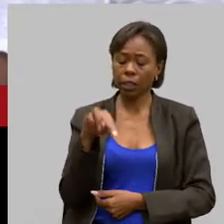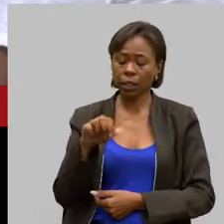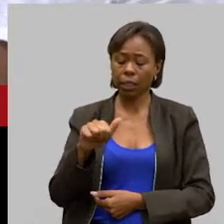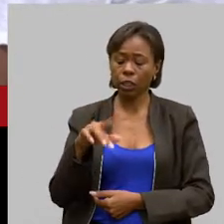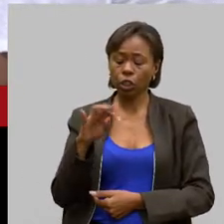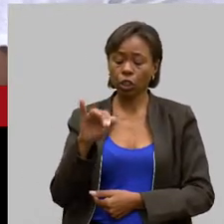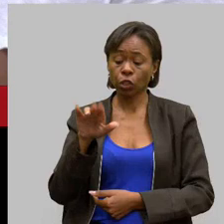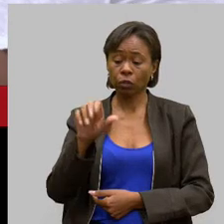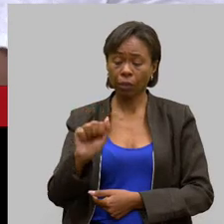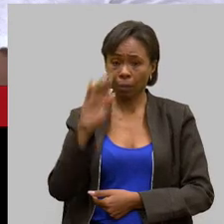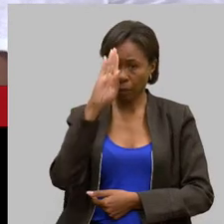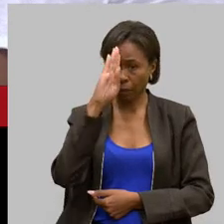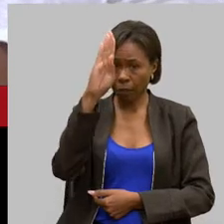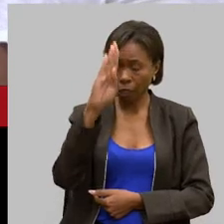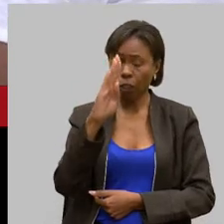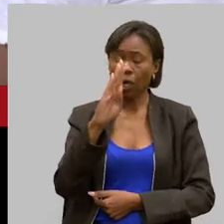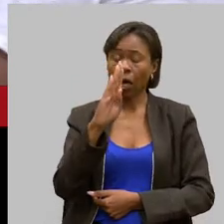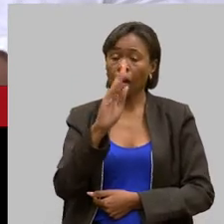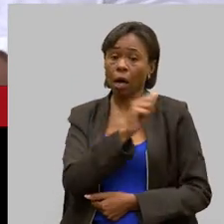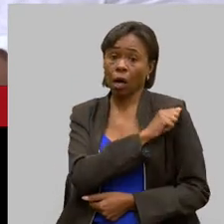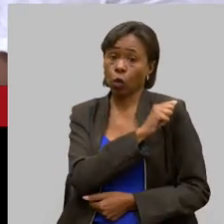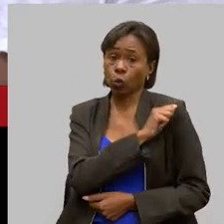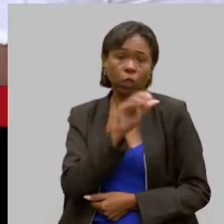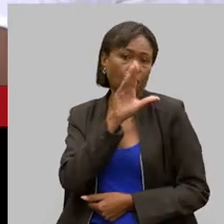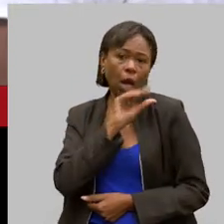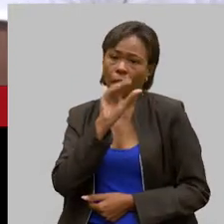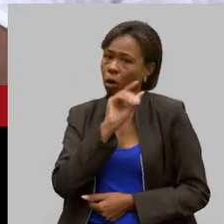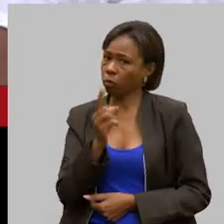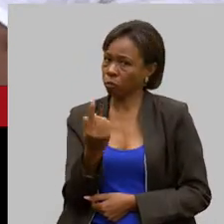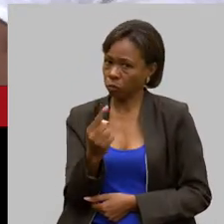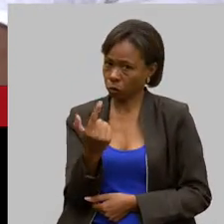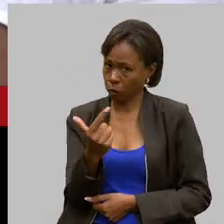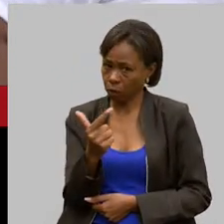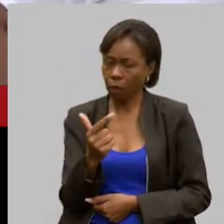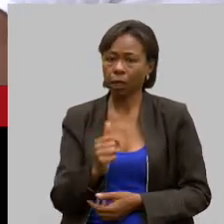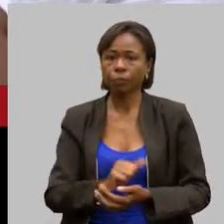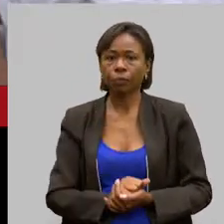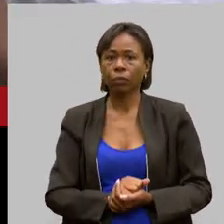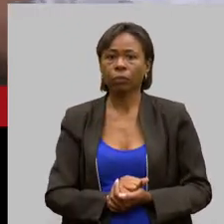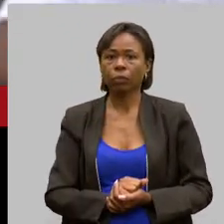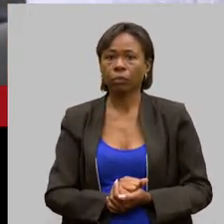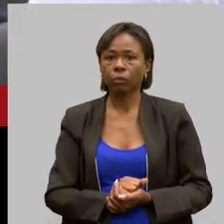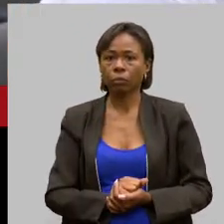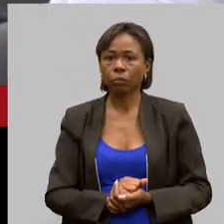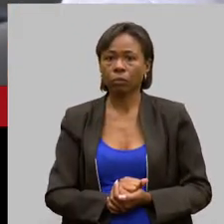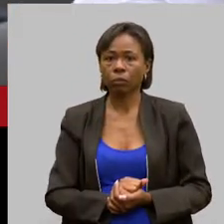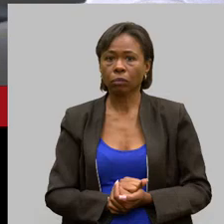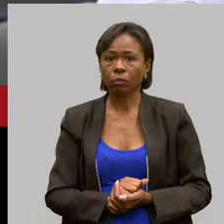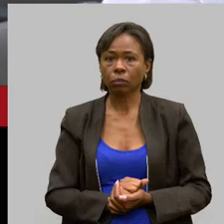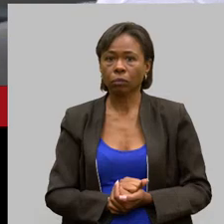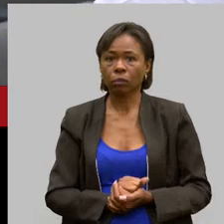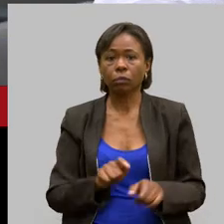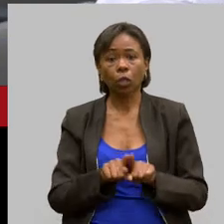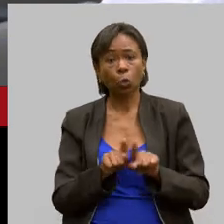capacitação de análise de comportamento aplicado ou em outra abordagem cientificamente